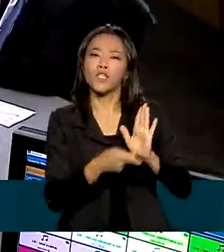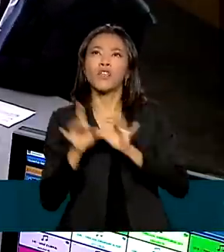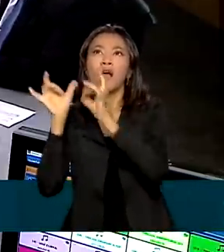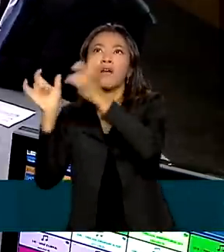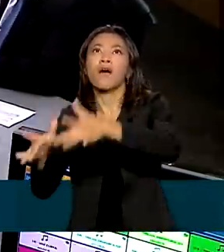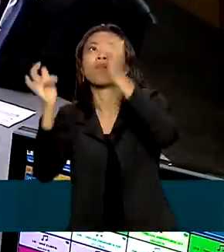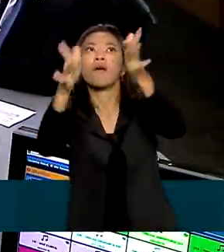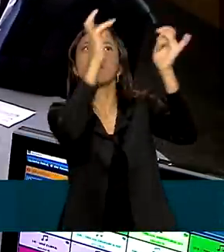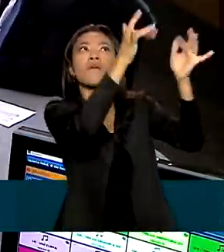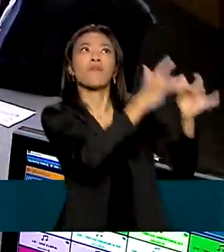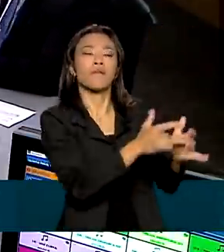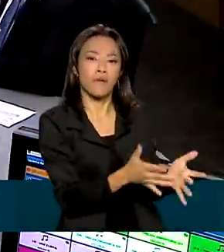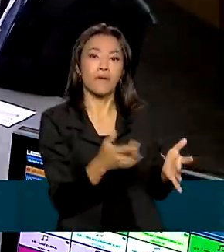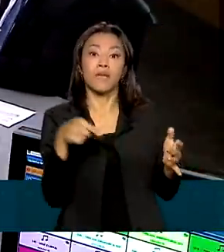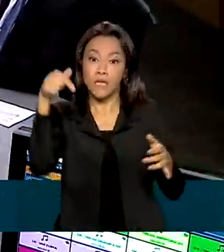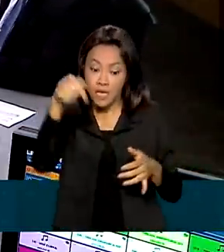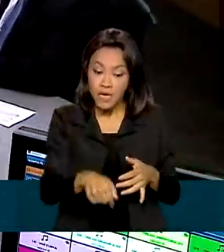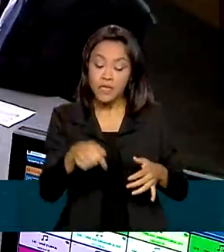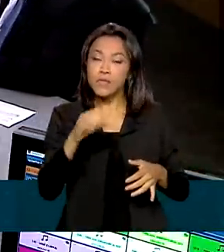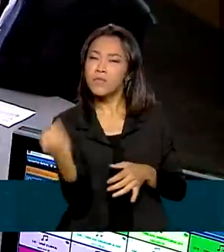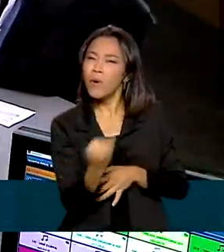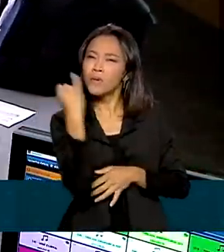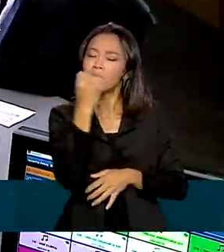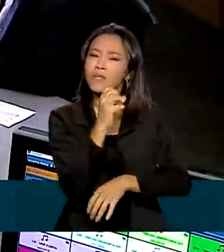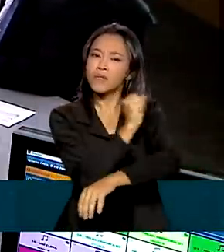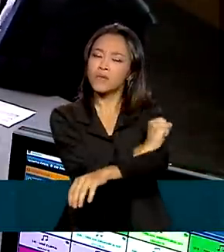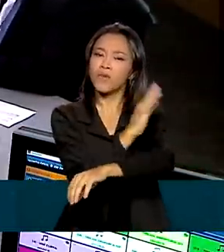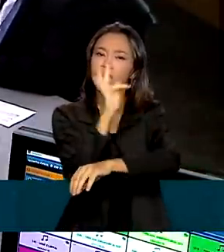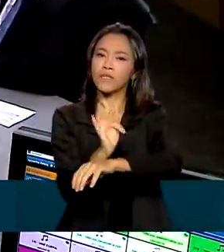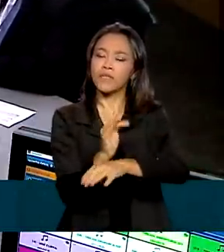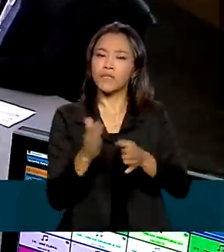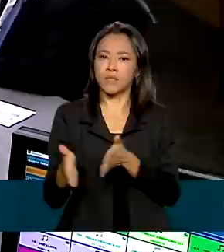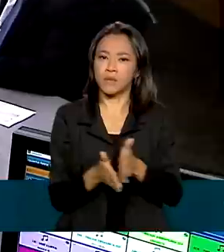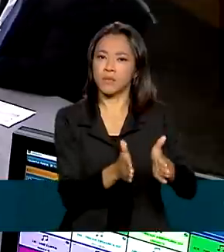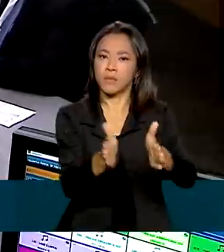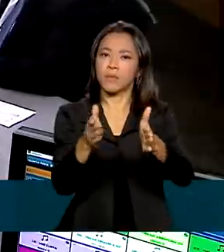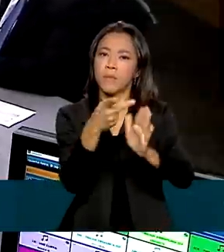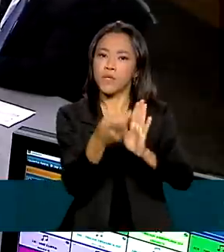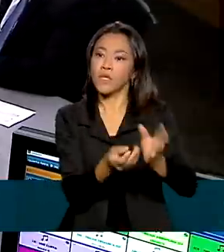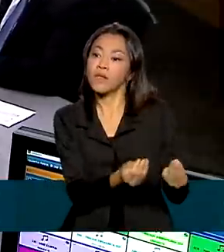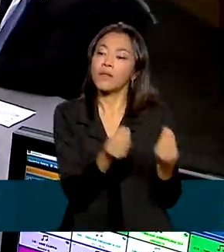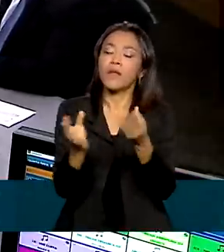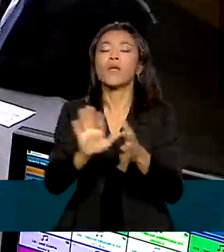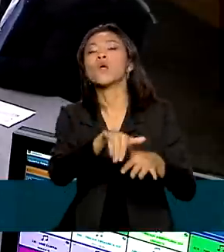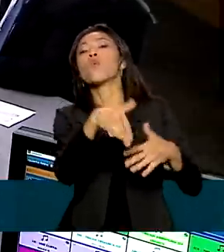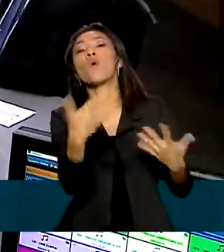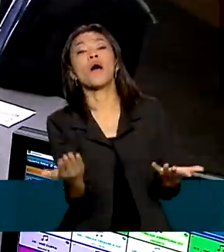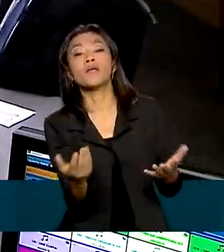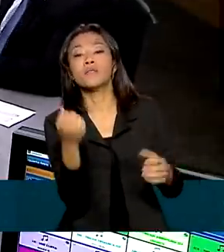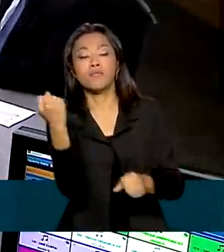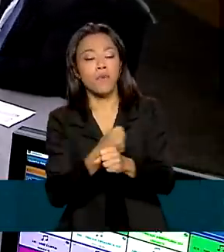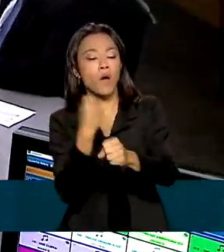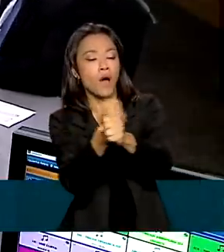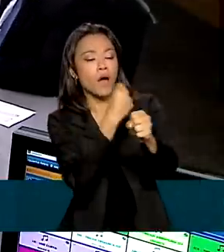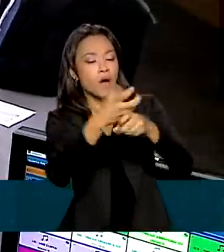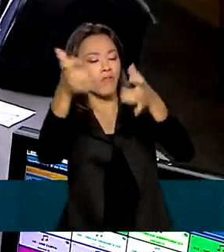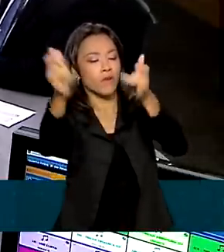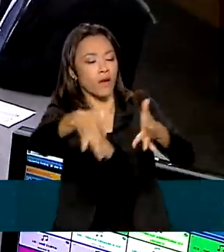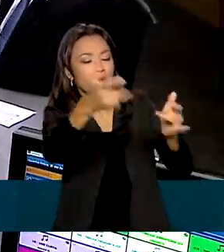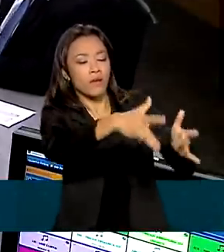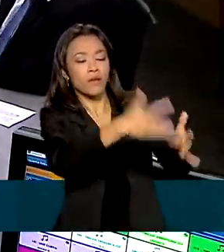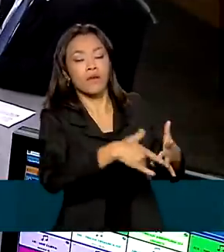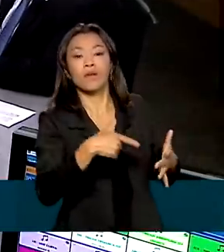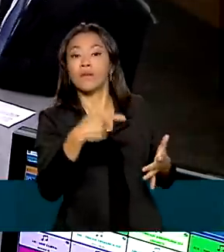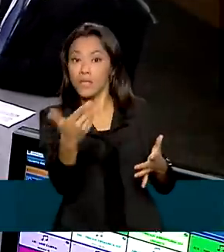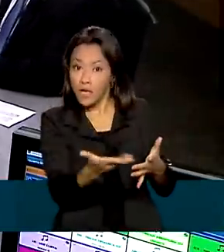dessa entrega em o projeto de integração do Rio São Francisco e mais que obras estavam paradas e que foram concluídos no